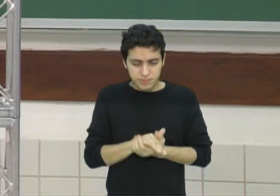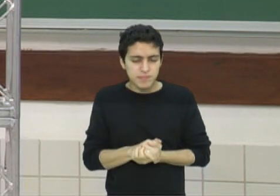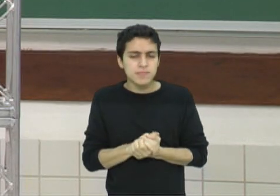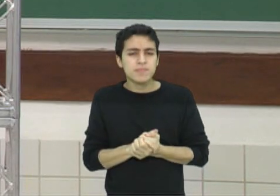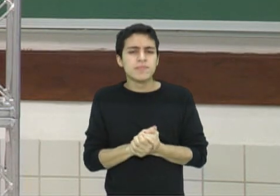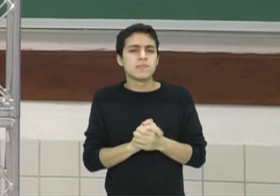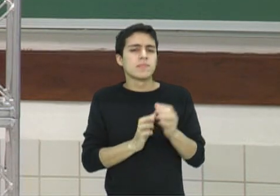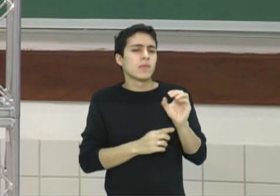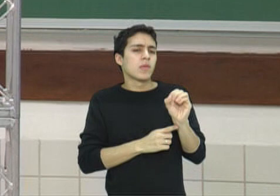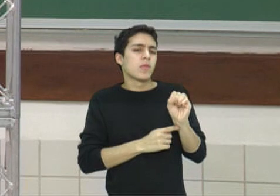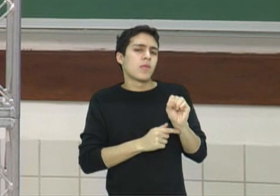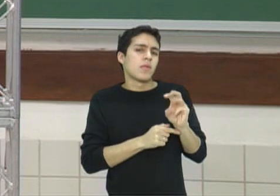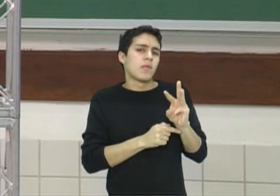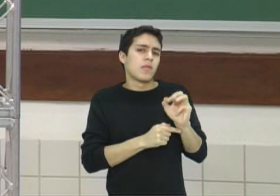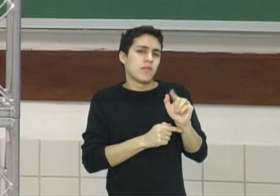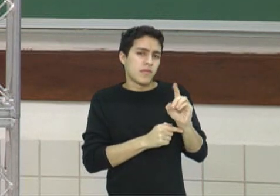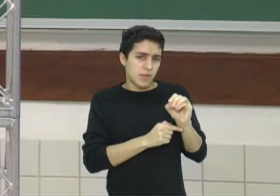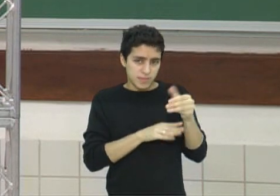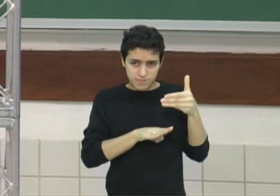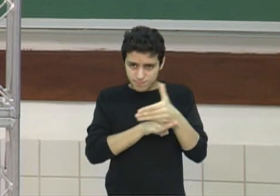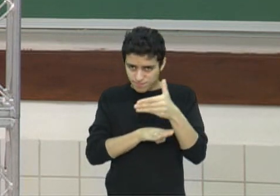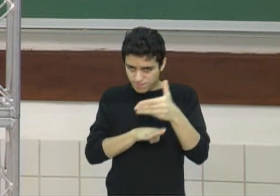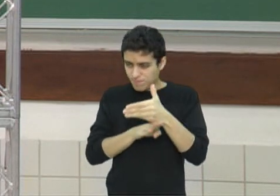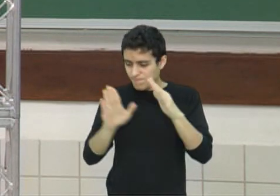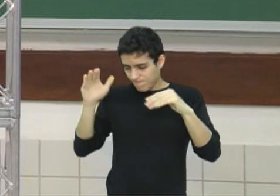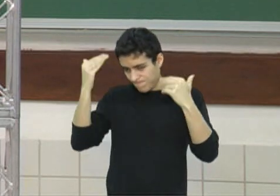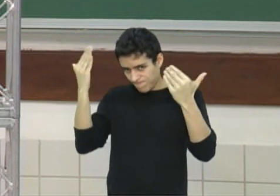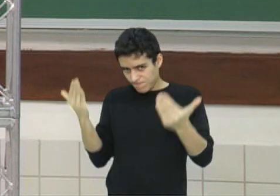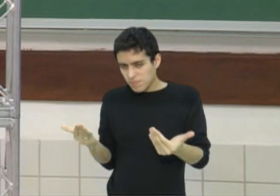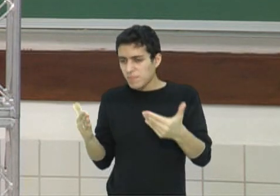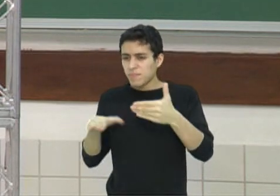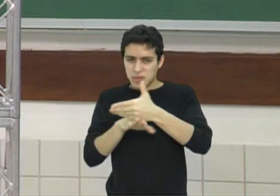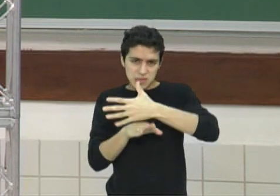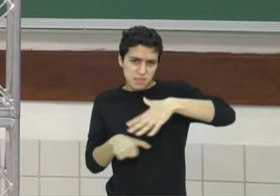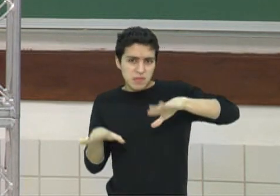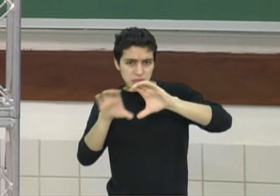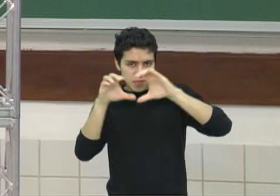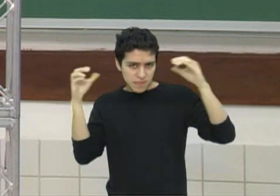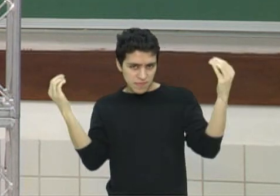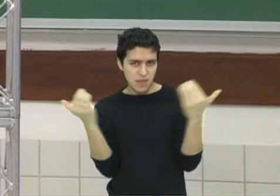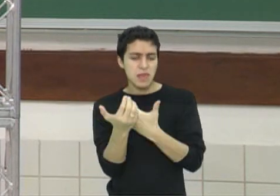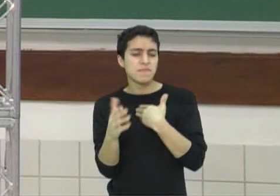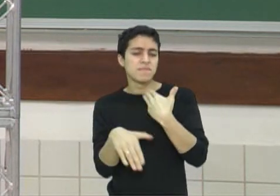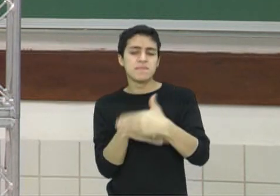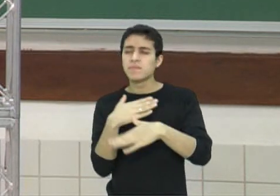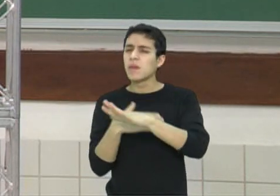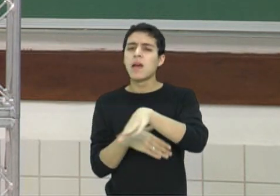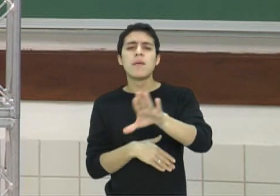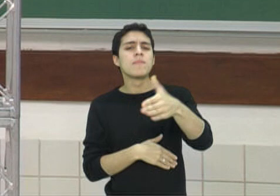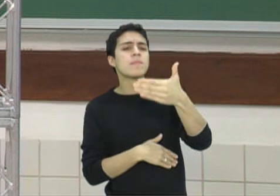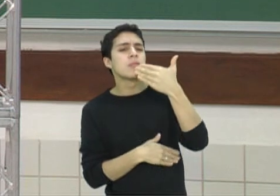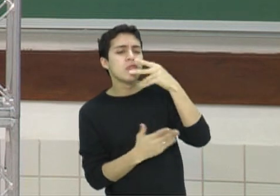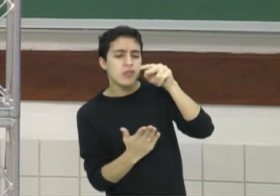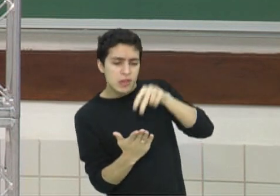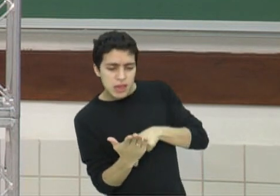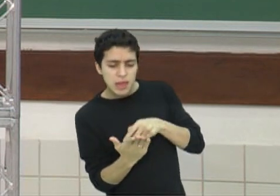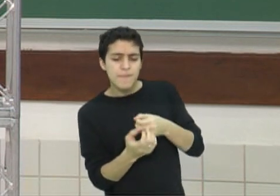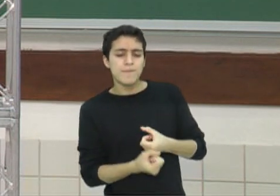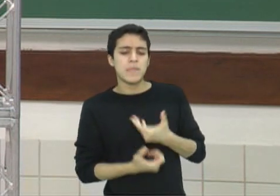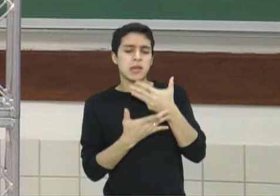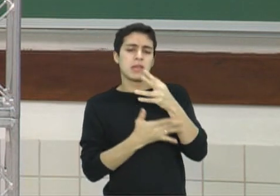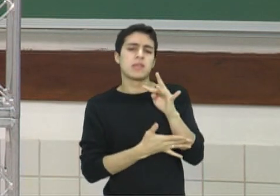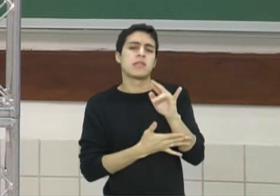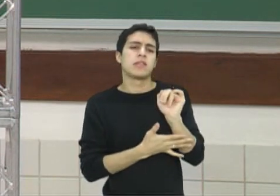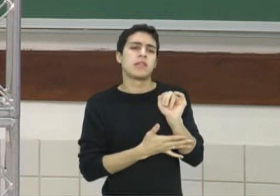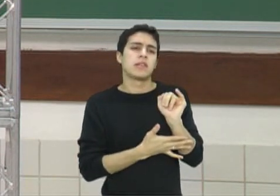de Andrade tinha sido convidado, participa dessa reunião, sua homenagem a Menotti Delpitcha, e lê o Manifesto de Trianon. O que é esse Manifesto